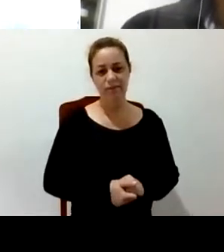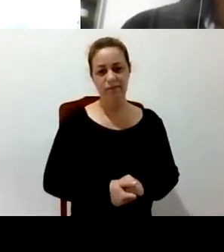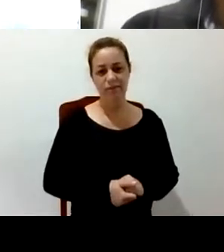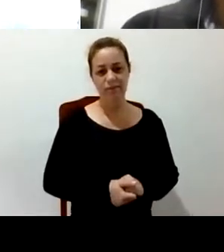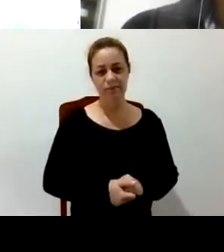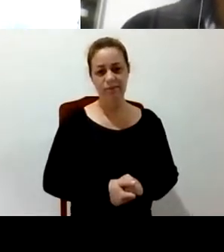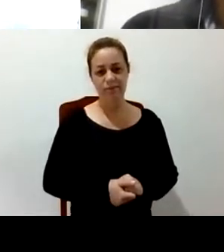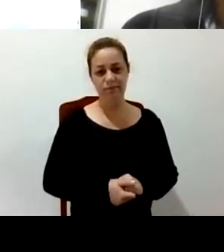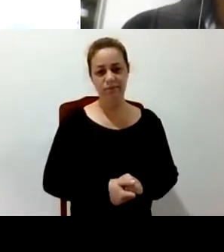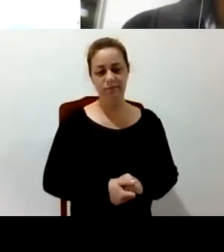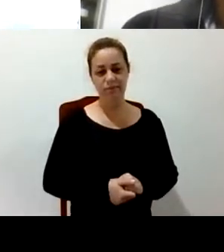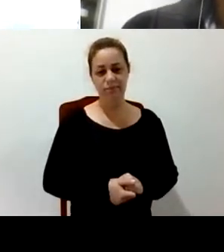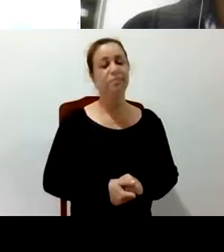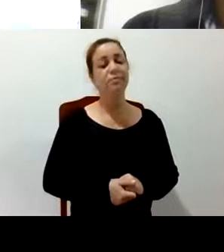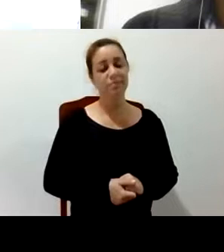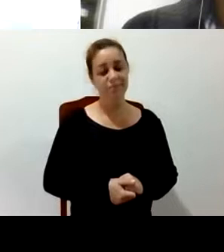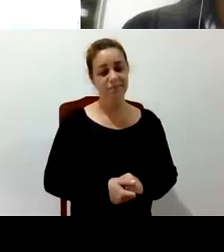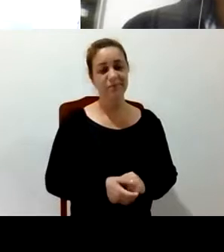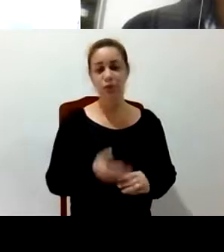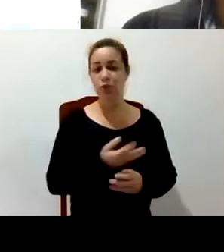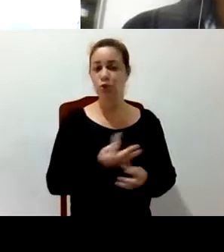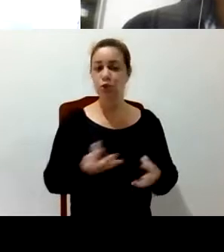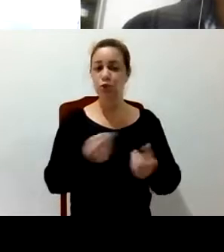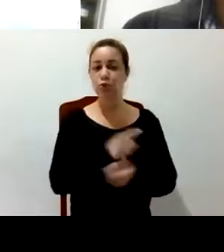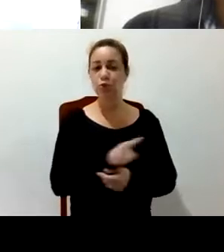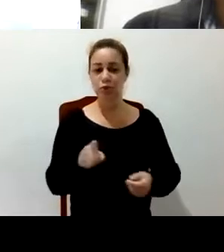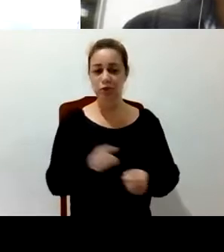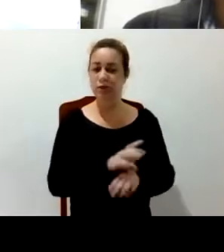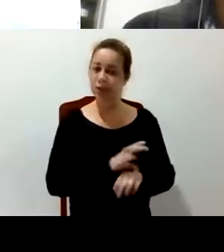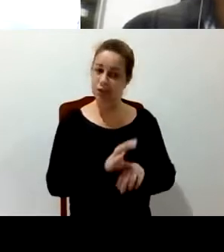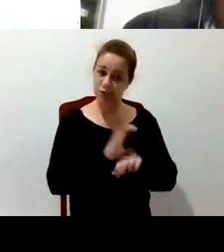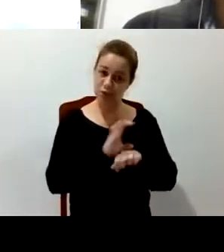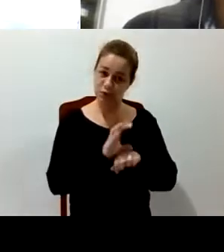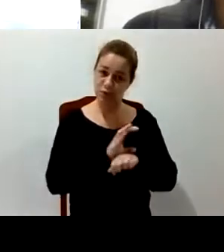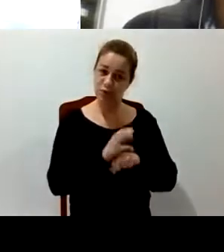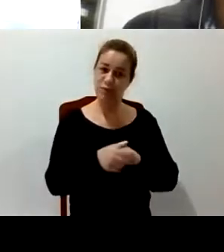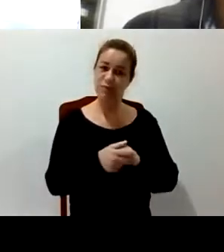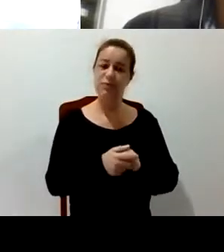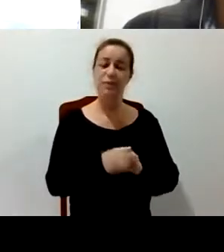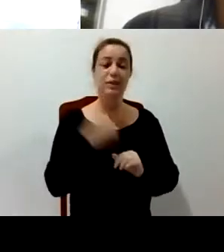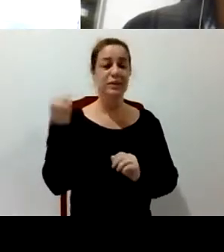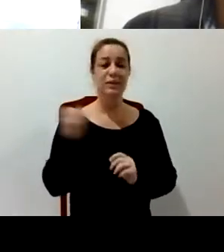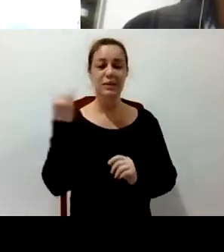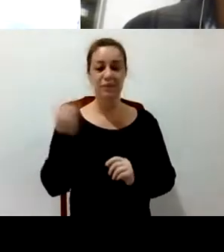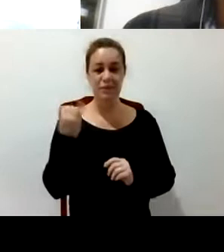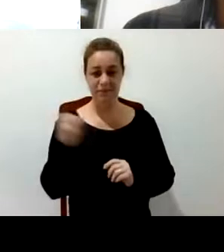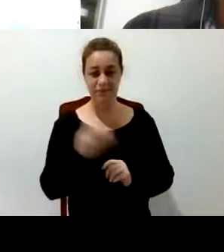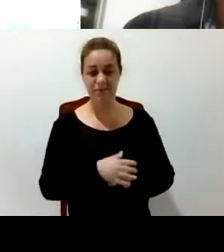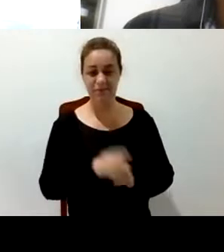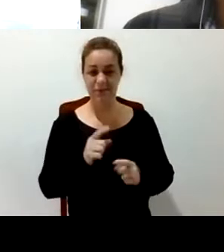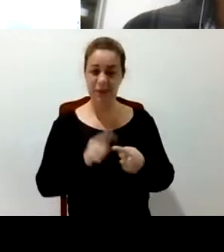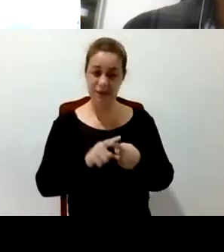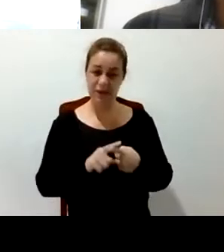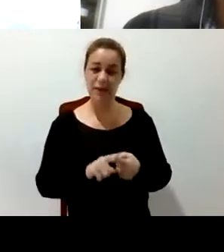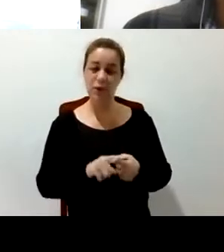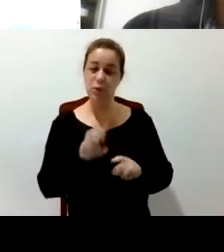pela deferência, né, que todos vocês têm em relação ao curso, né, isso aí é super importante, porque, afinal de contas, o